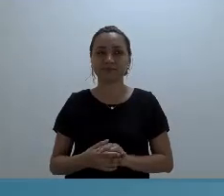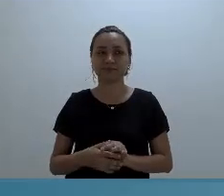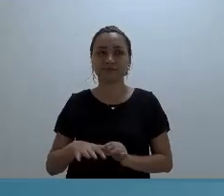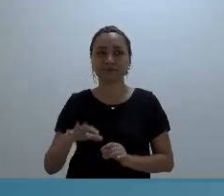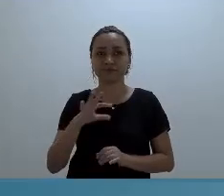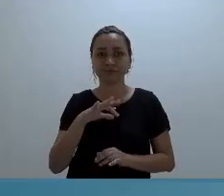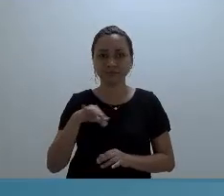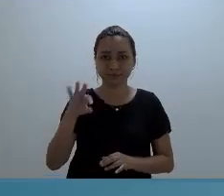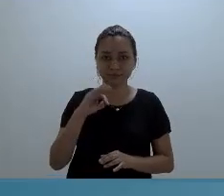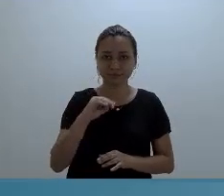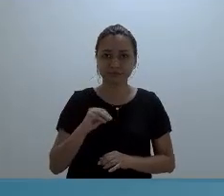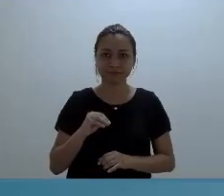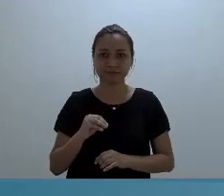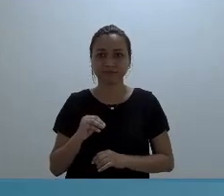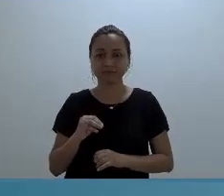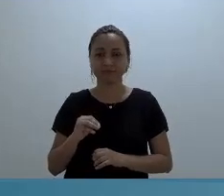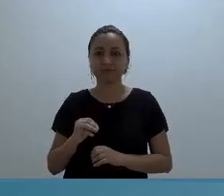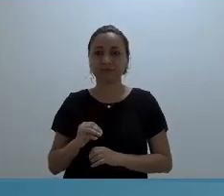da Resolução